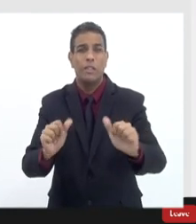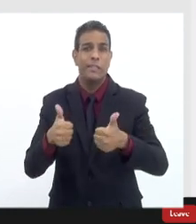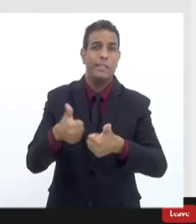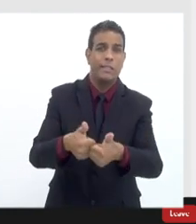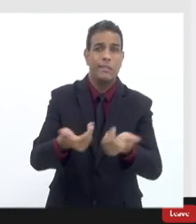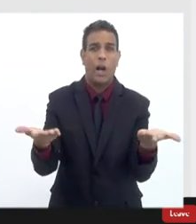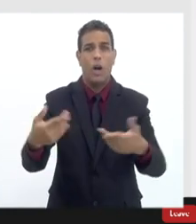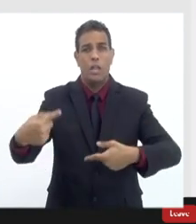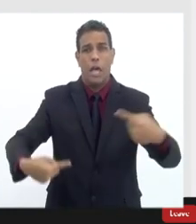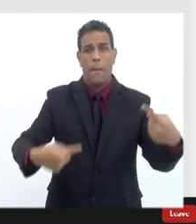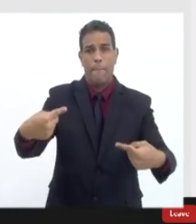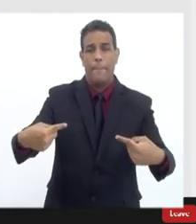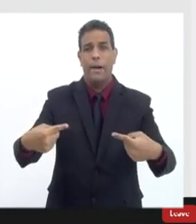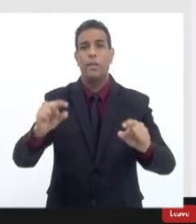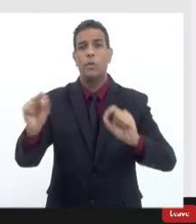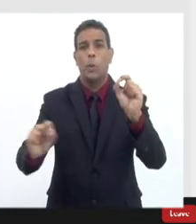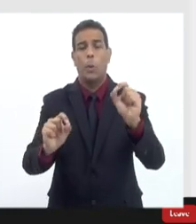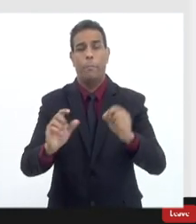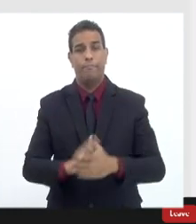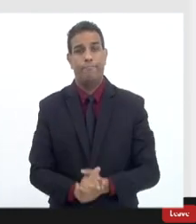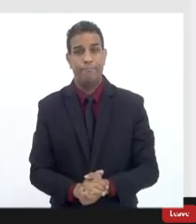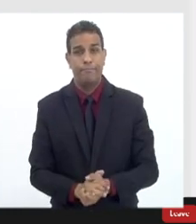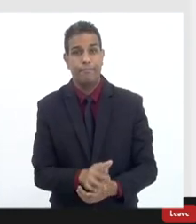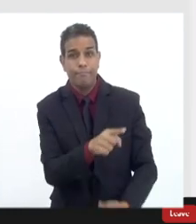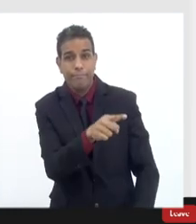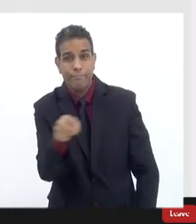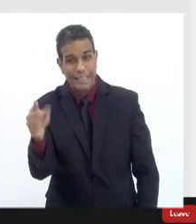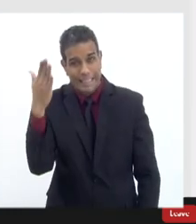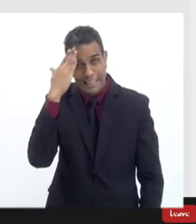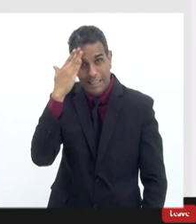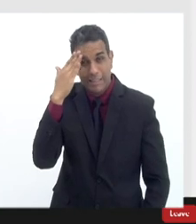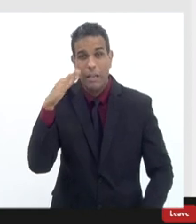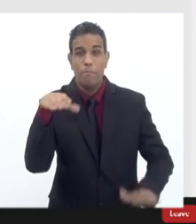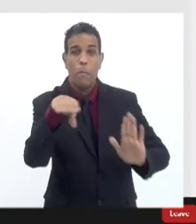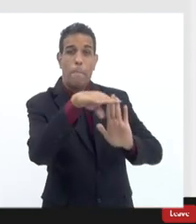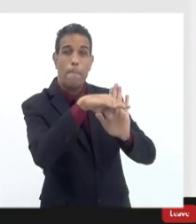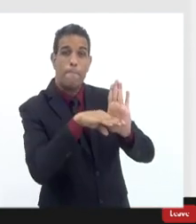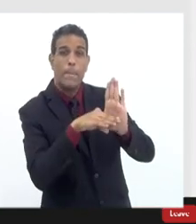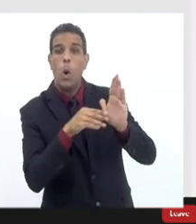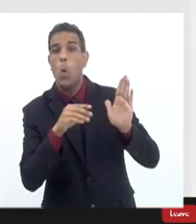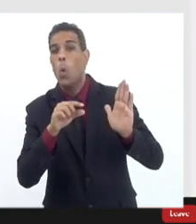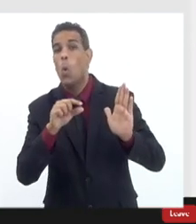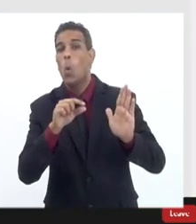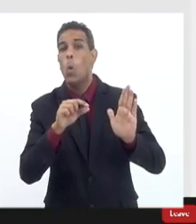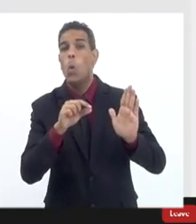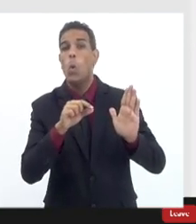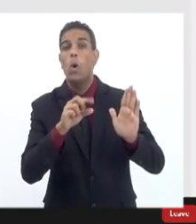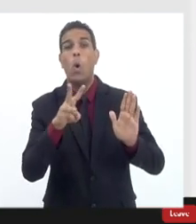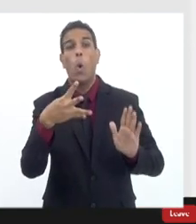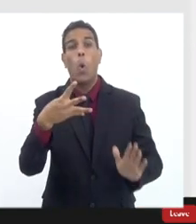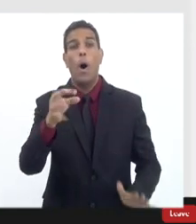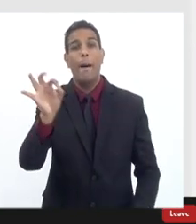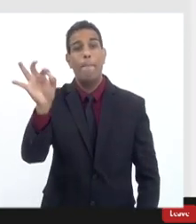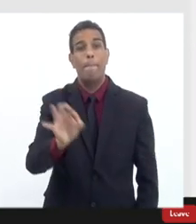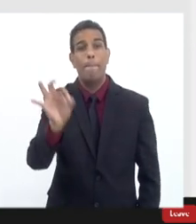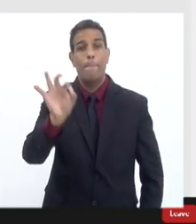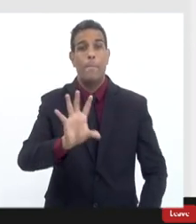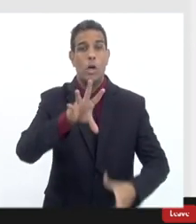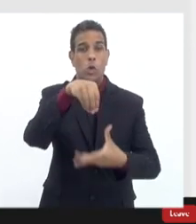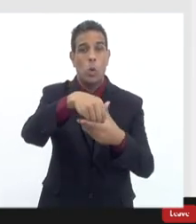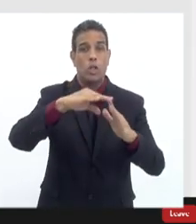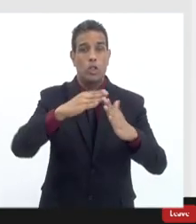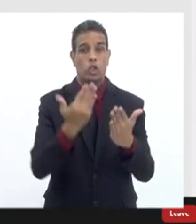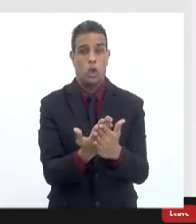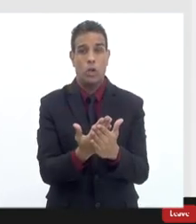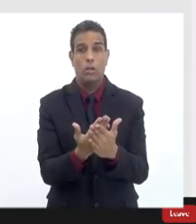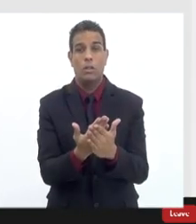nosso debate. Algumas são. A gente, por exemplo, constatou que mais de 40% das escolas tinham